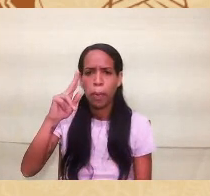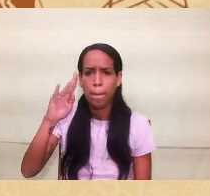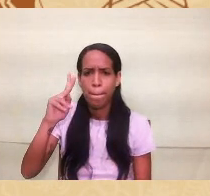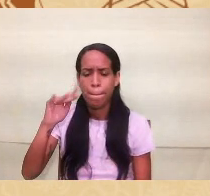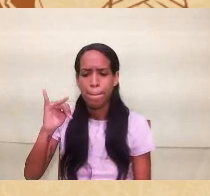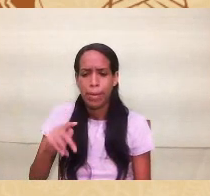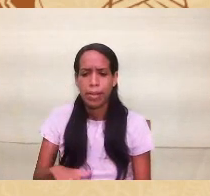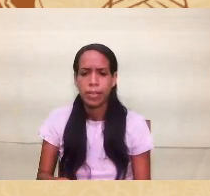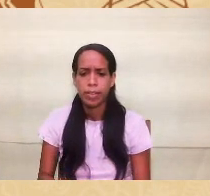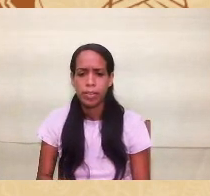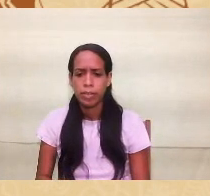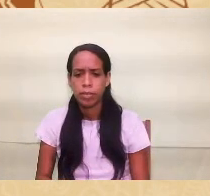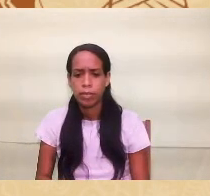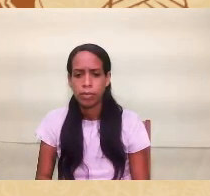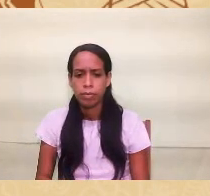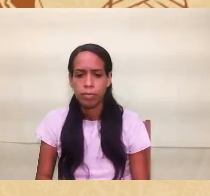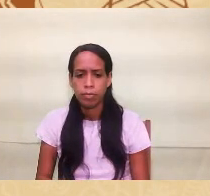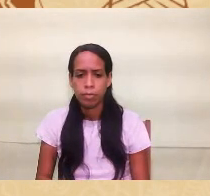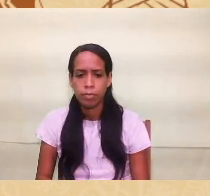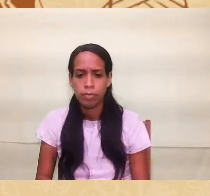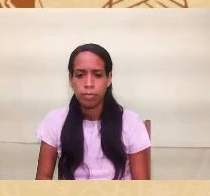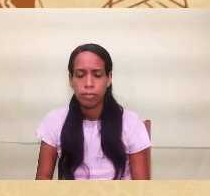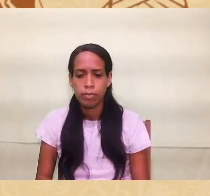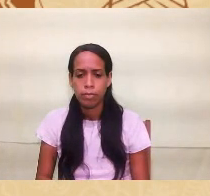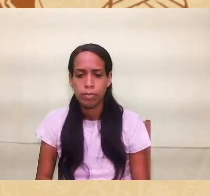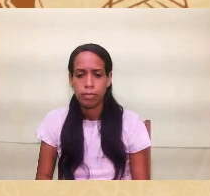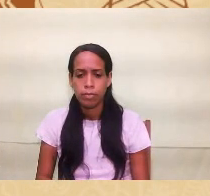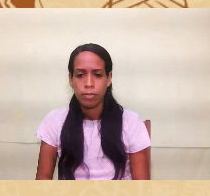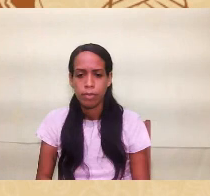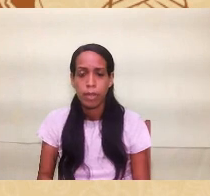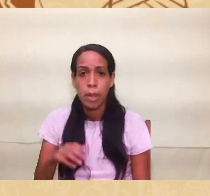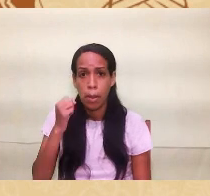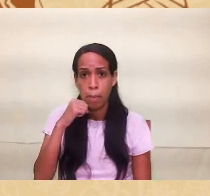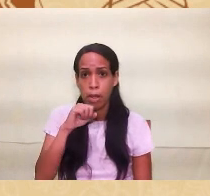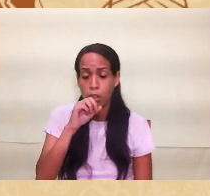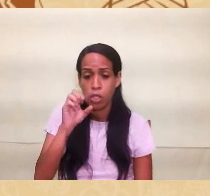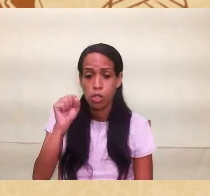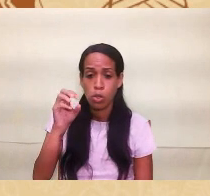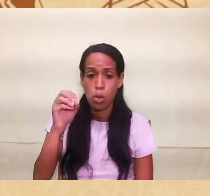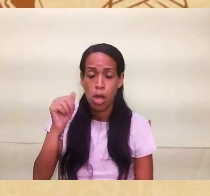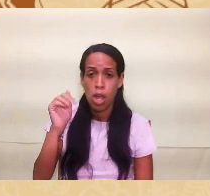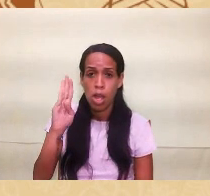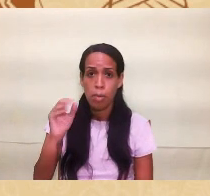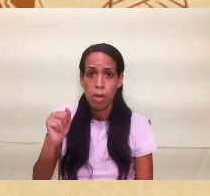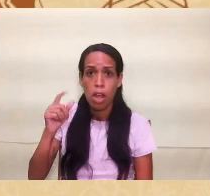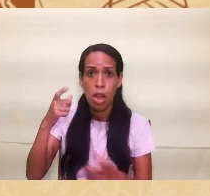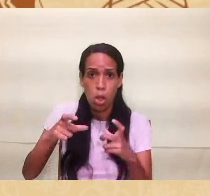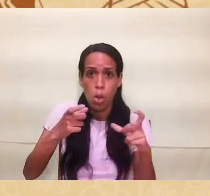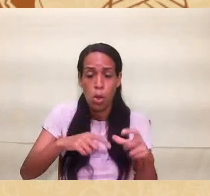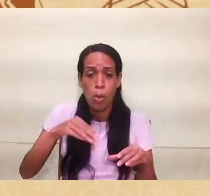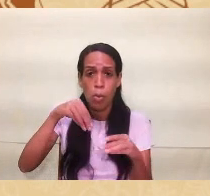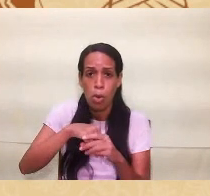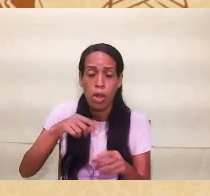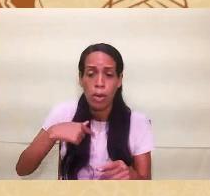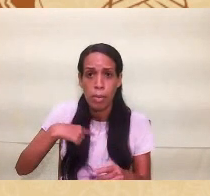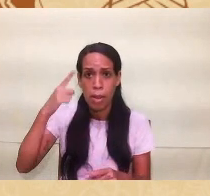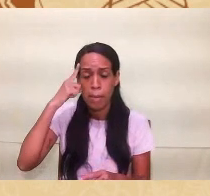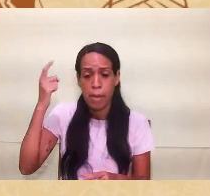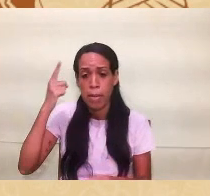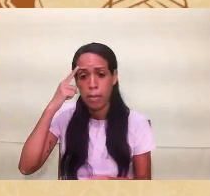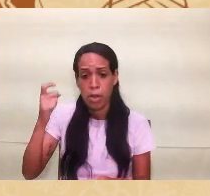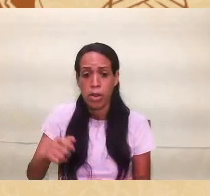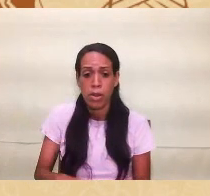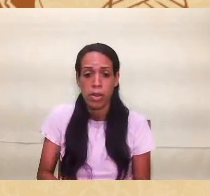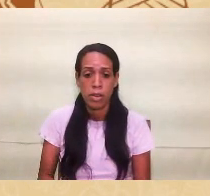Ojeetama. Iapubaé, Teicora, Mãe de Suaba, lugar onde hoje eu moro, são os que habitam a minha memória.